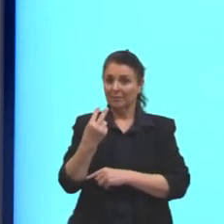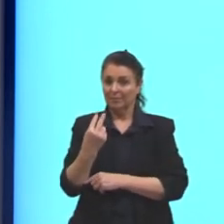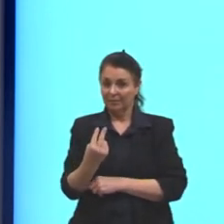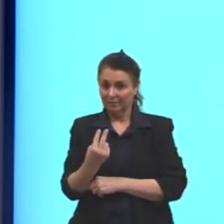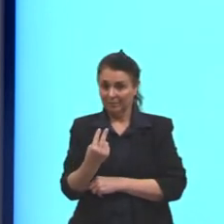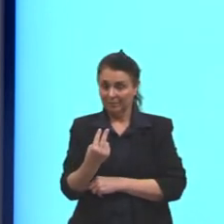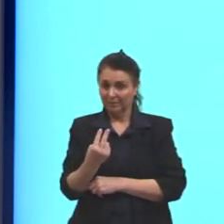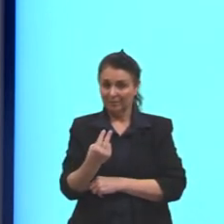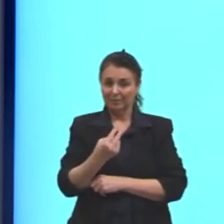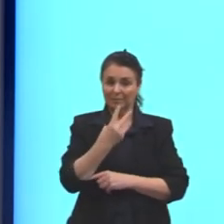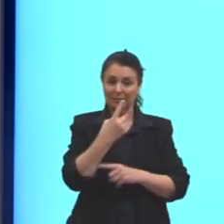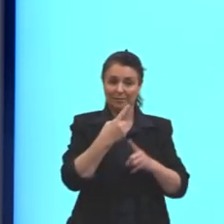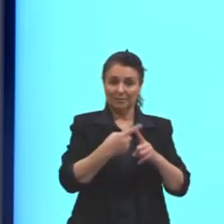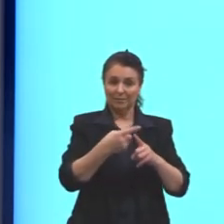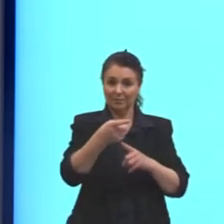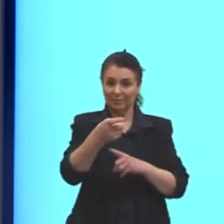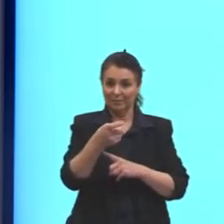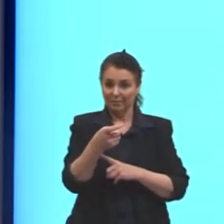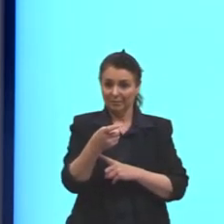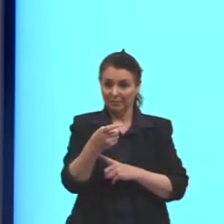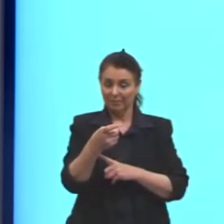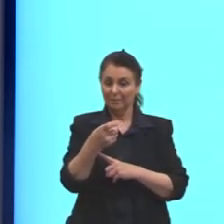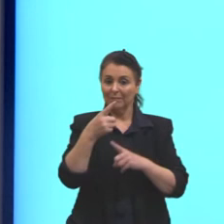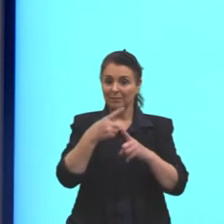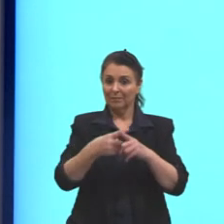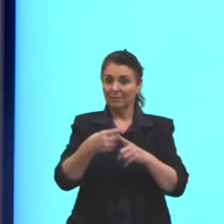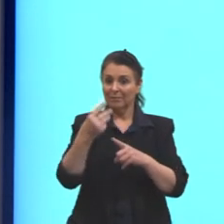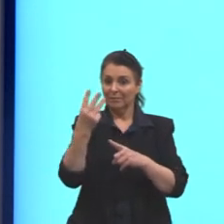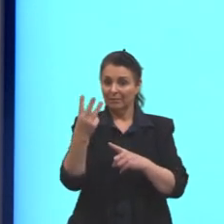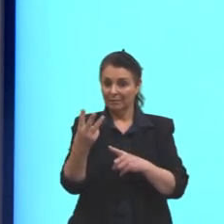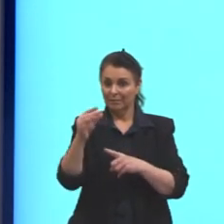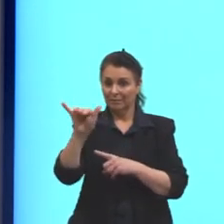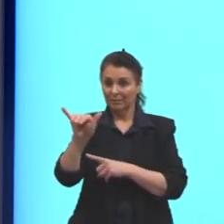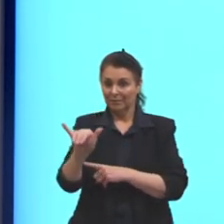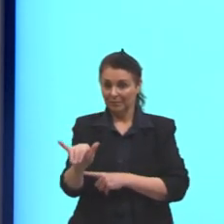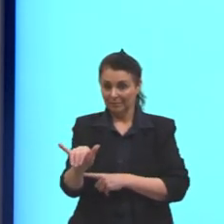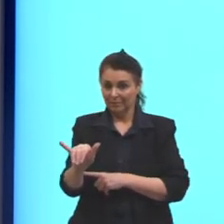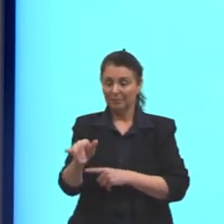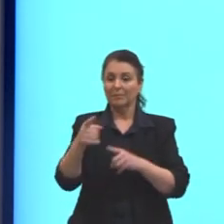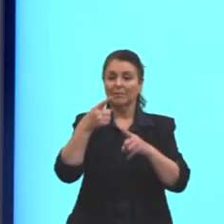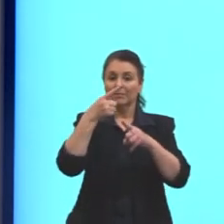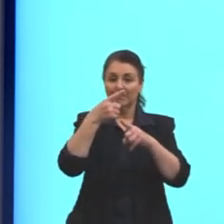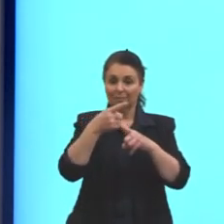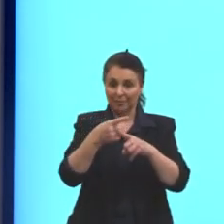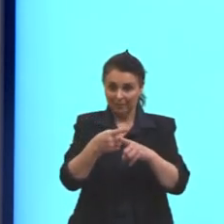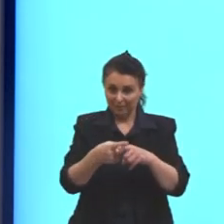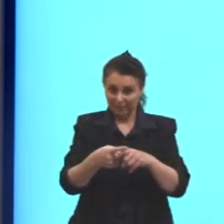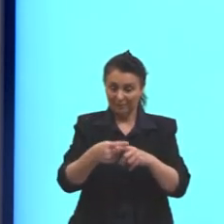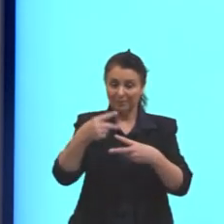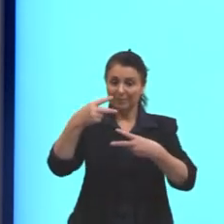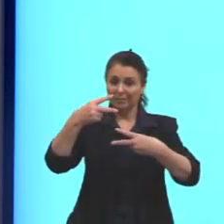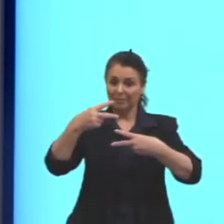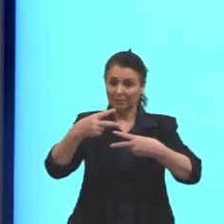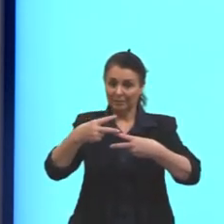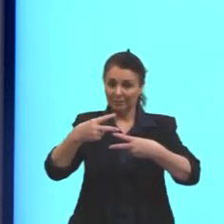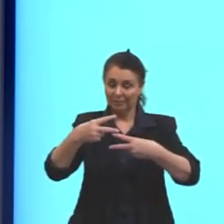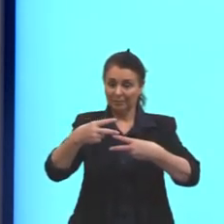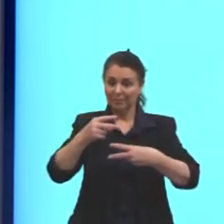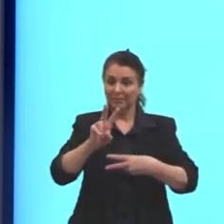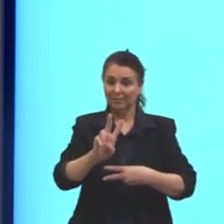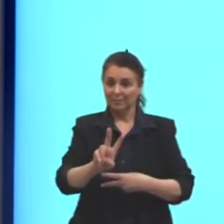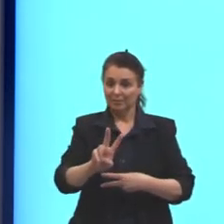então 2xx três Y multiplicamos os coeficientes né